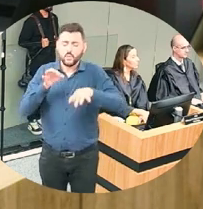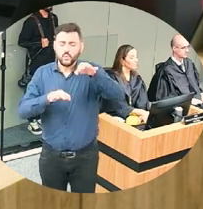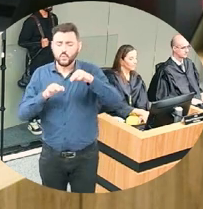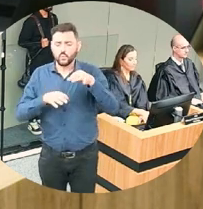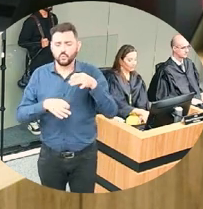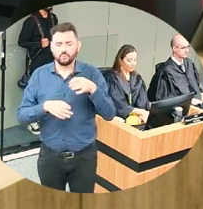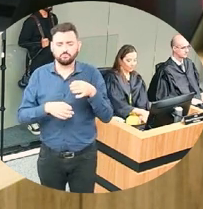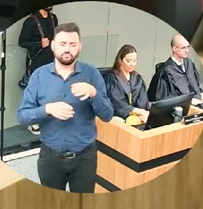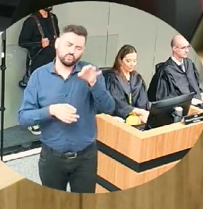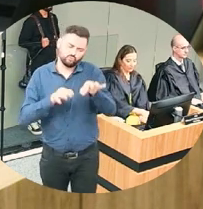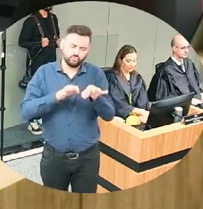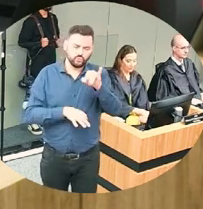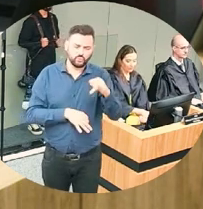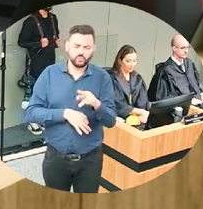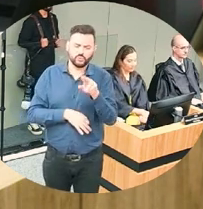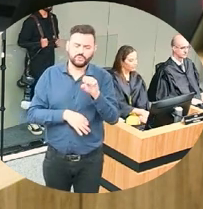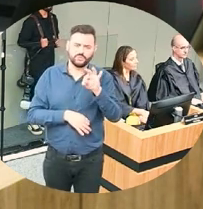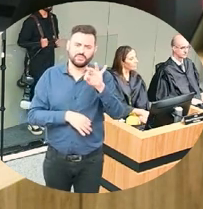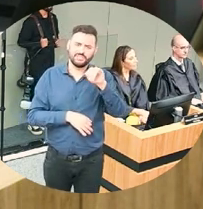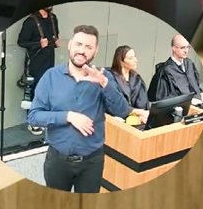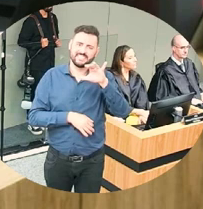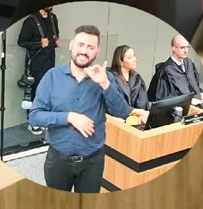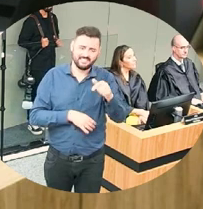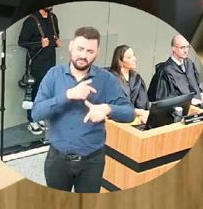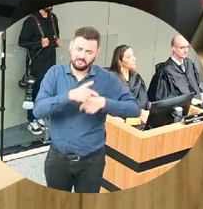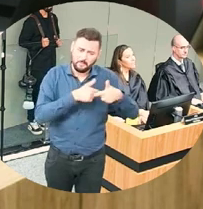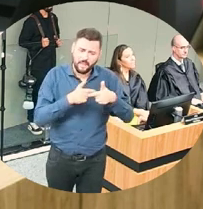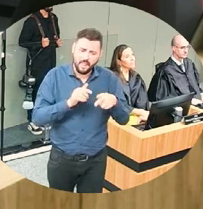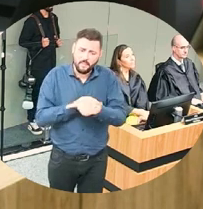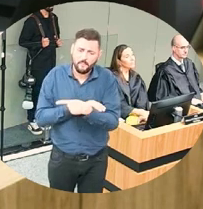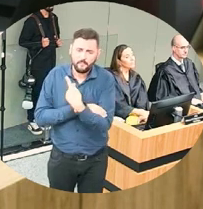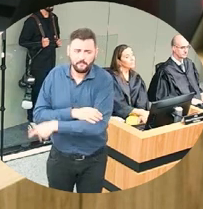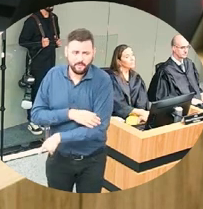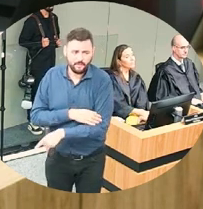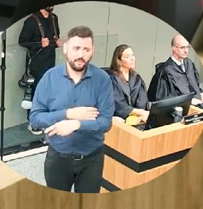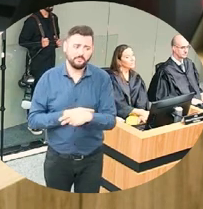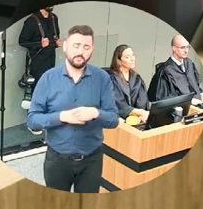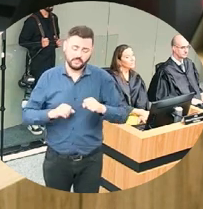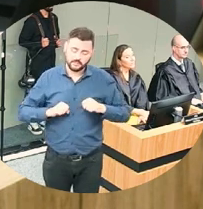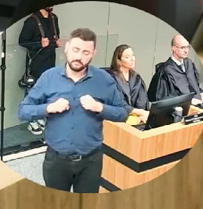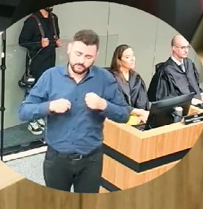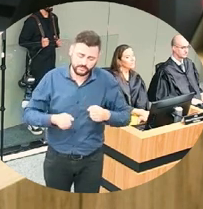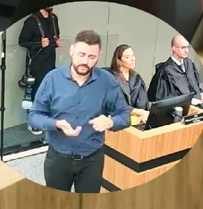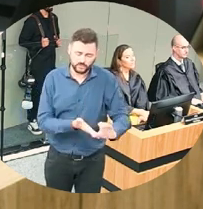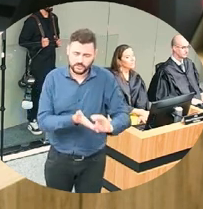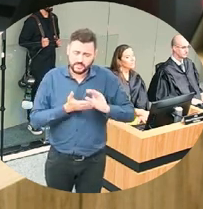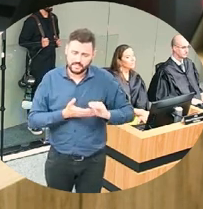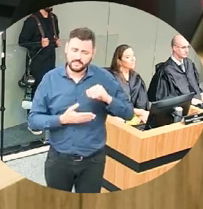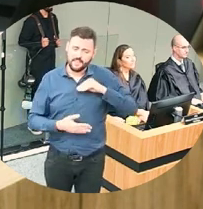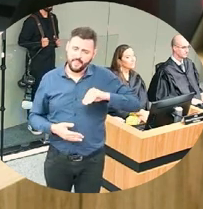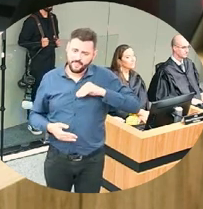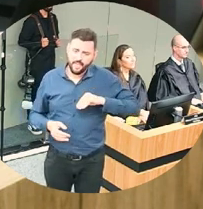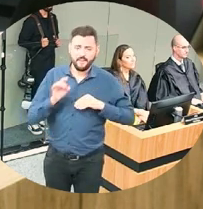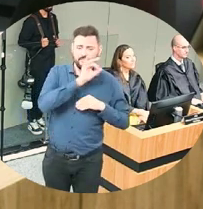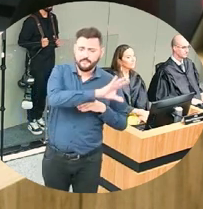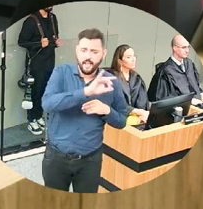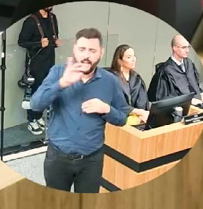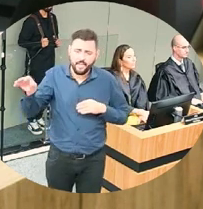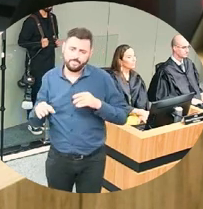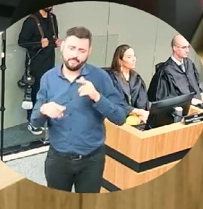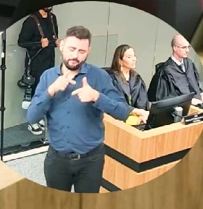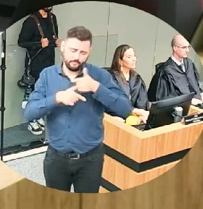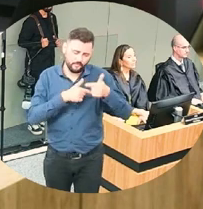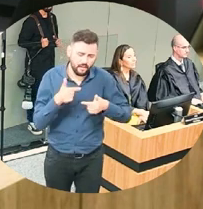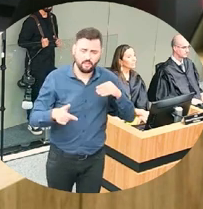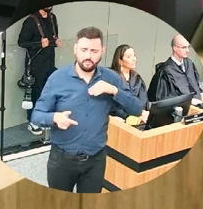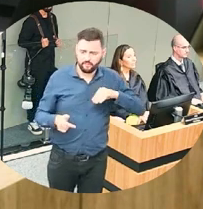Trabalho com os jurisdicionados que repercutem no sustento do Trabalhador na sua dignidade e de sua